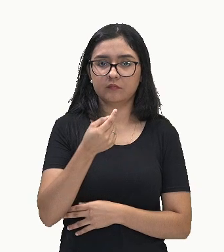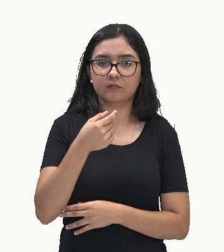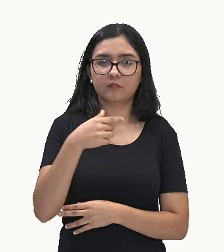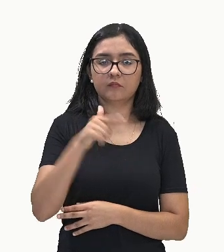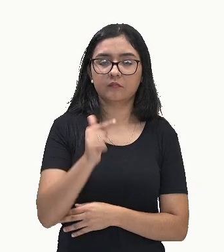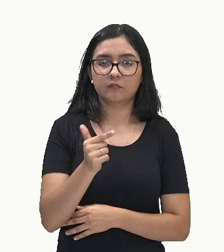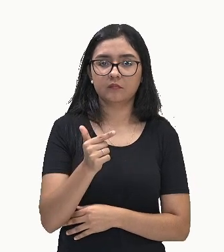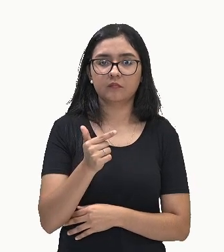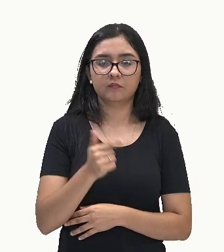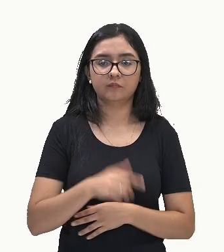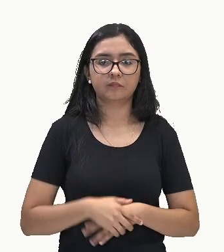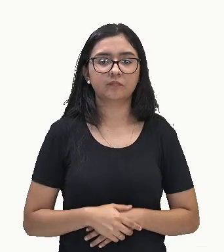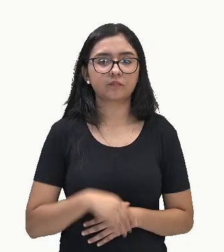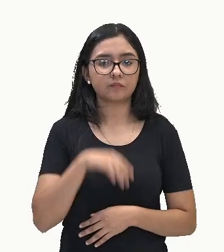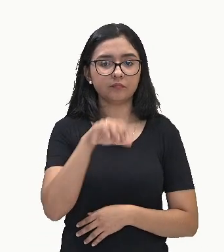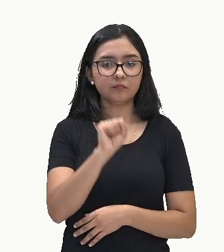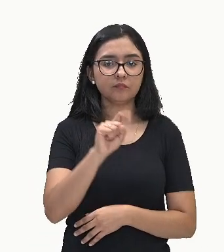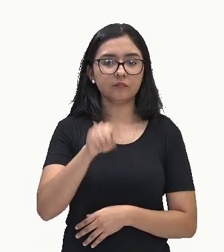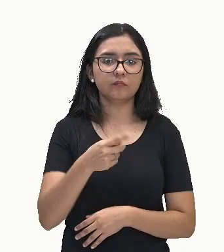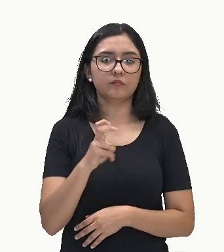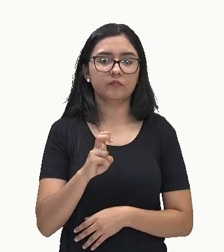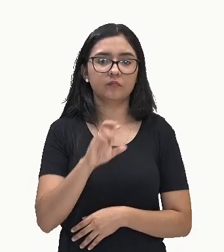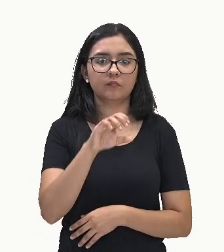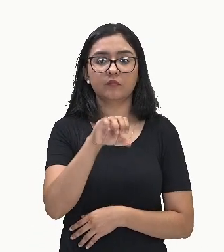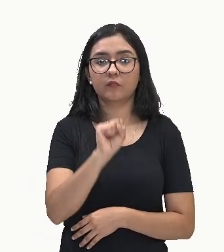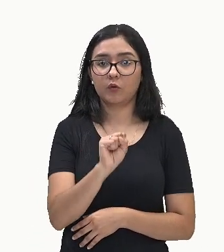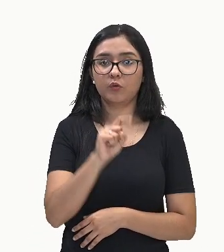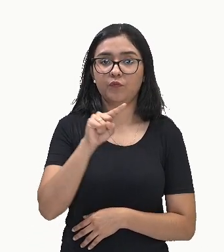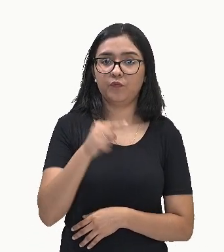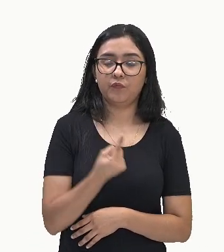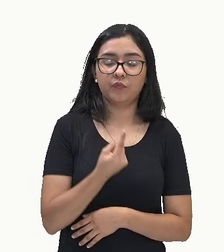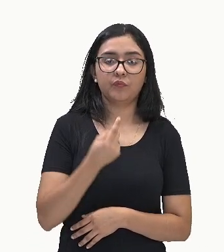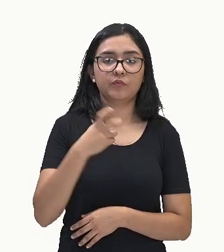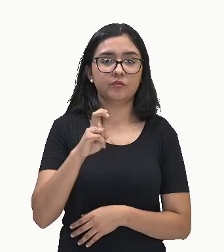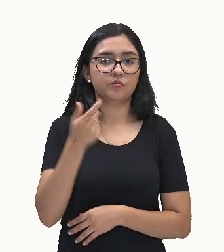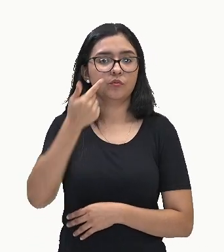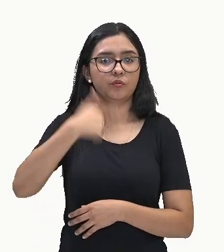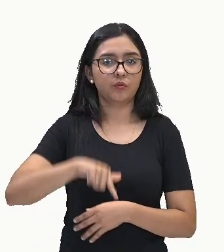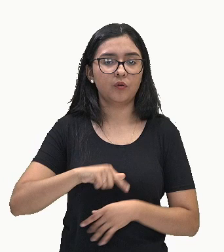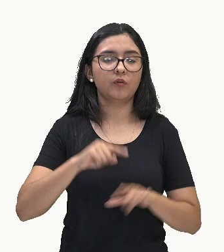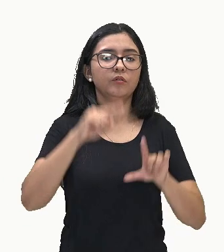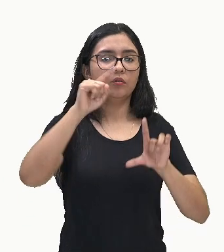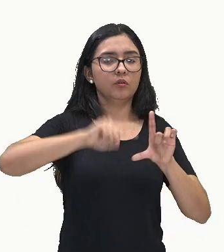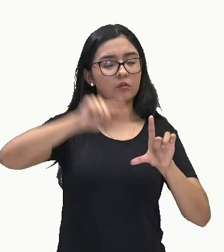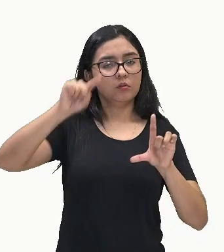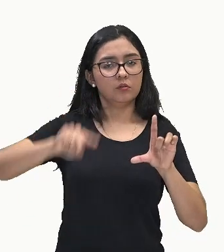8,2 8,5 e 8,5